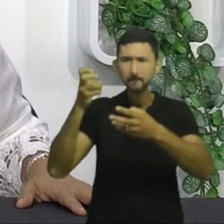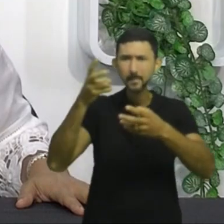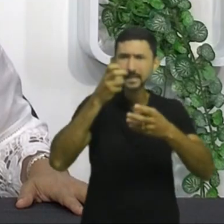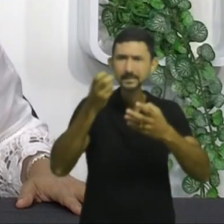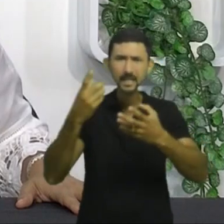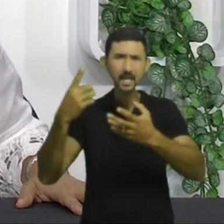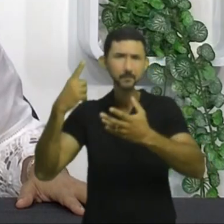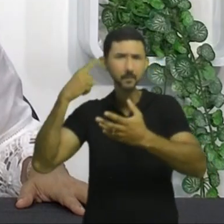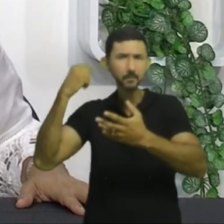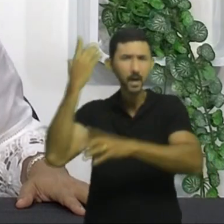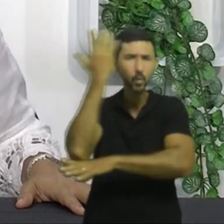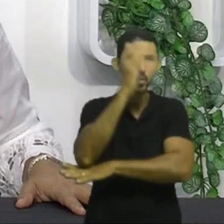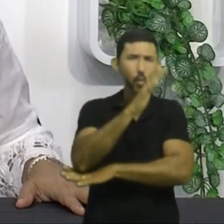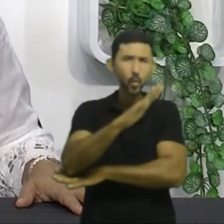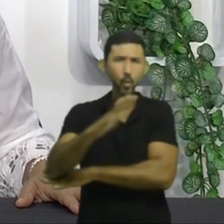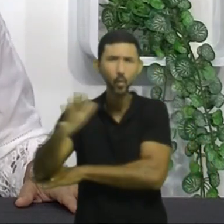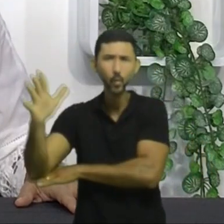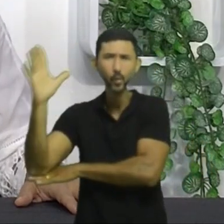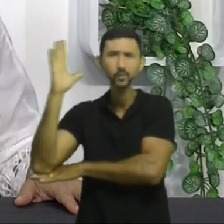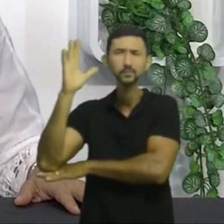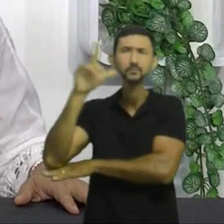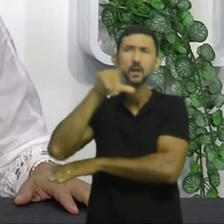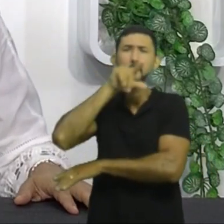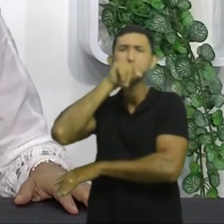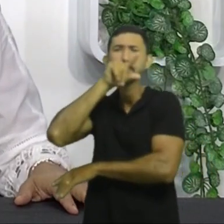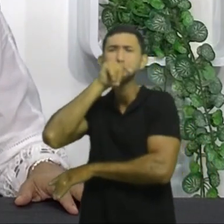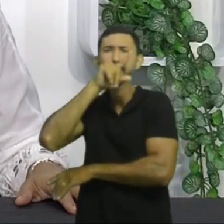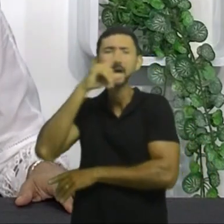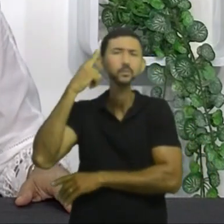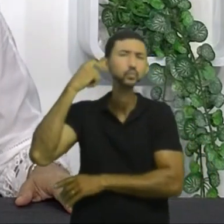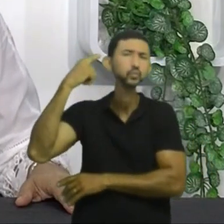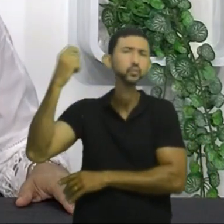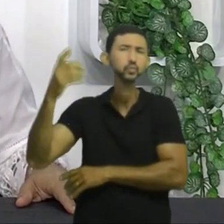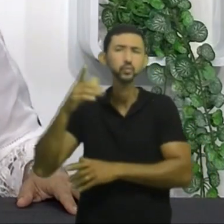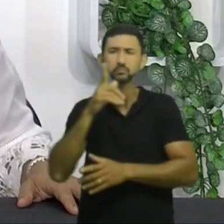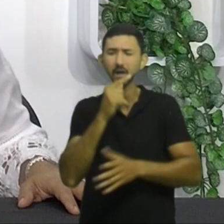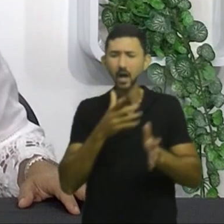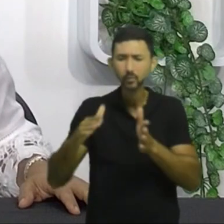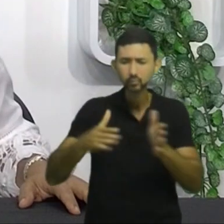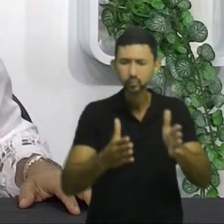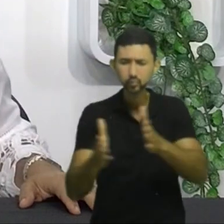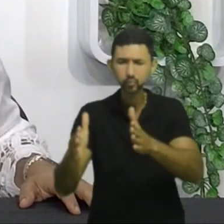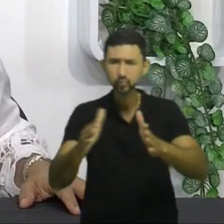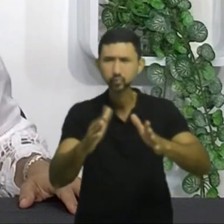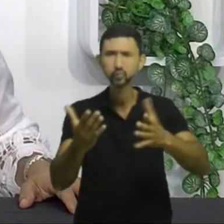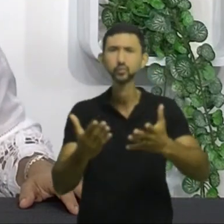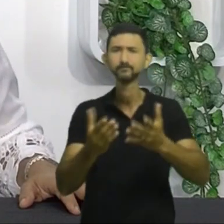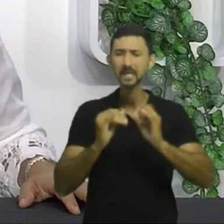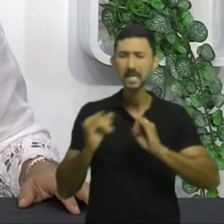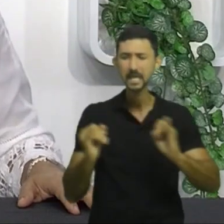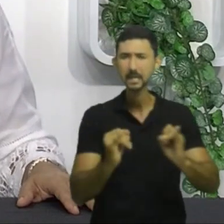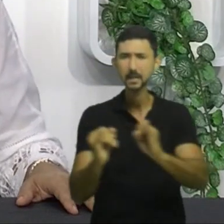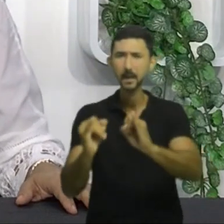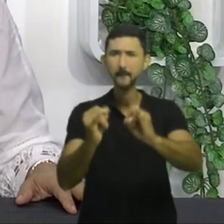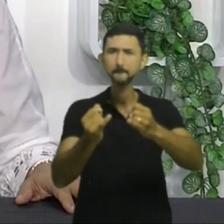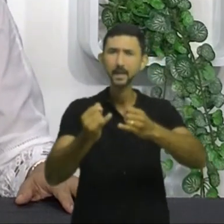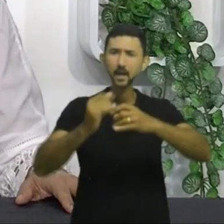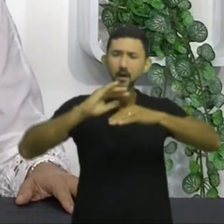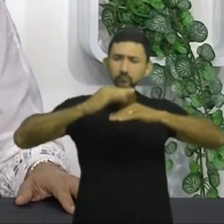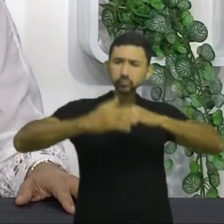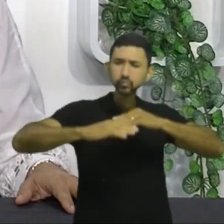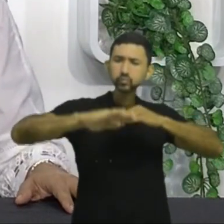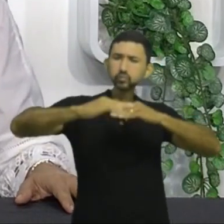alguns momentos os sons dos pássaros, os rios, os nossos igarapés, as